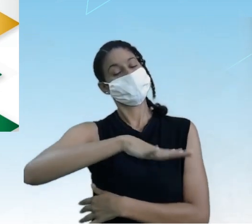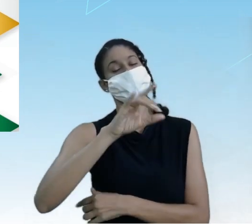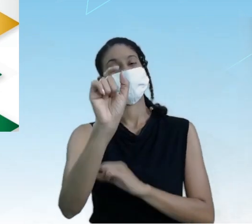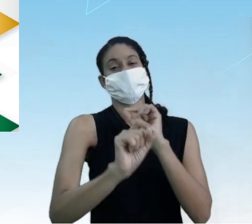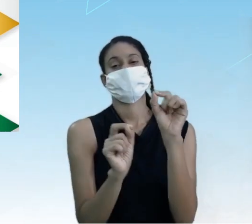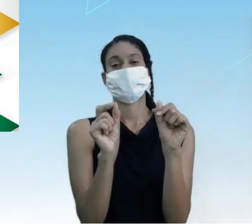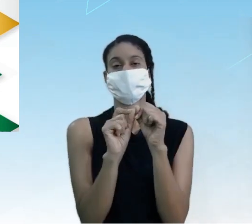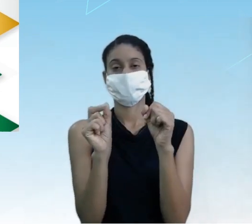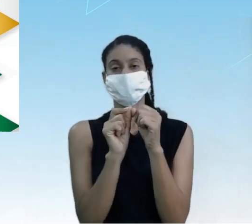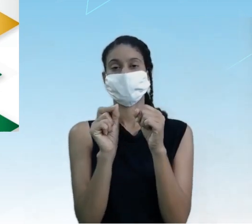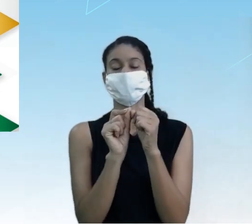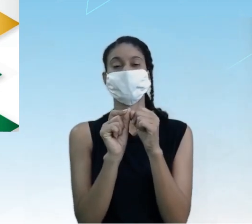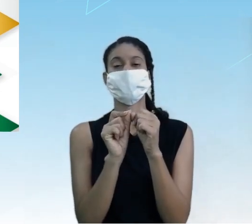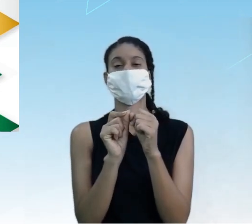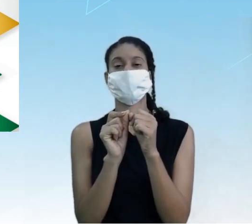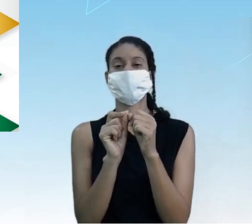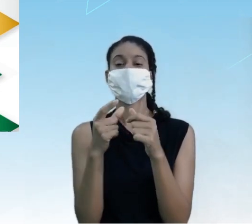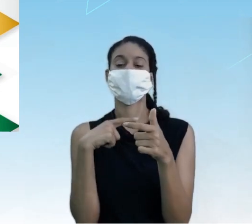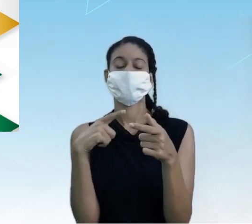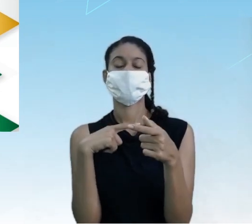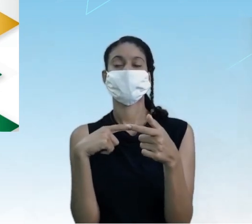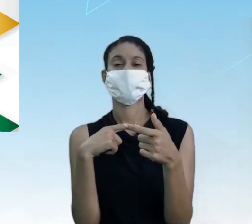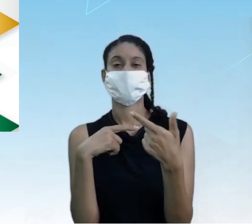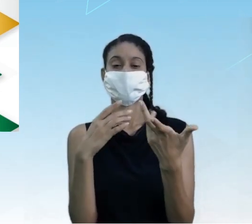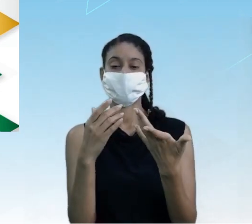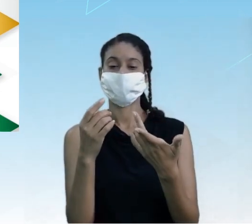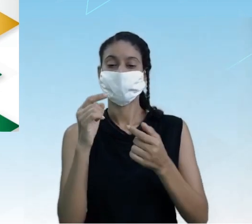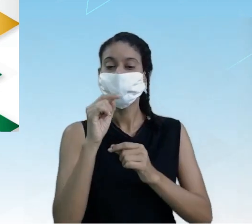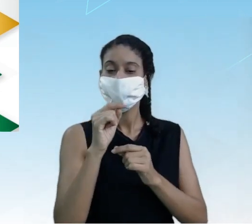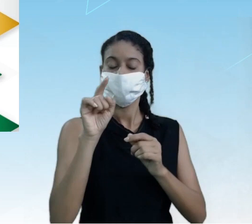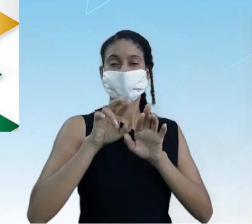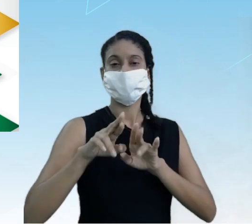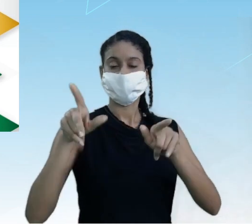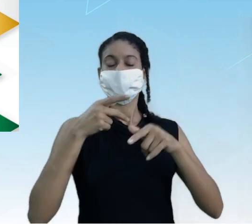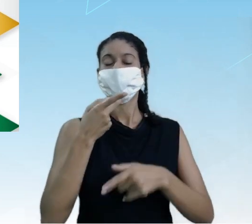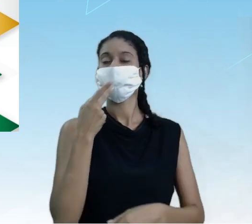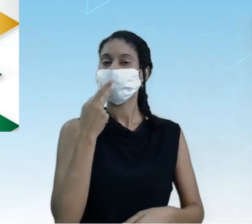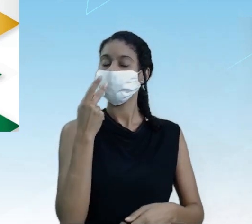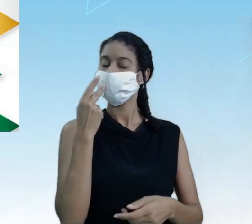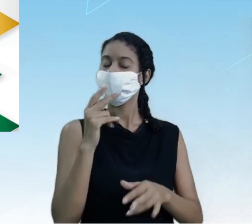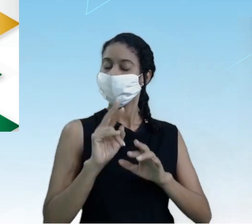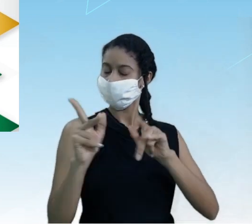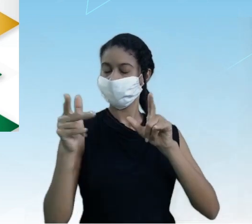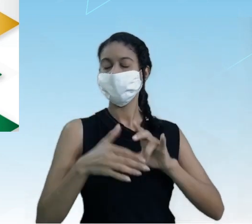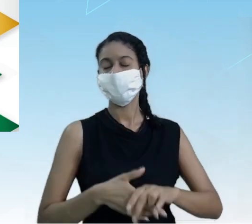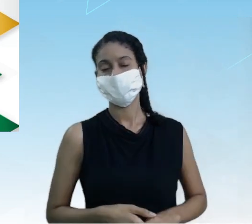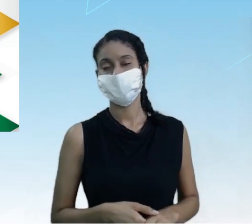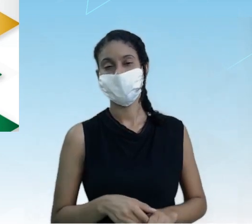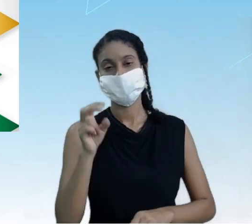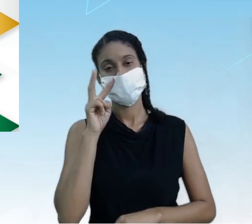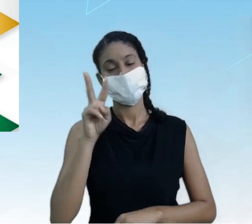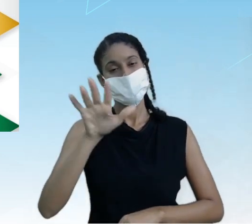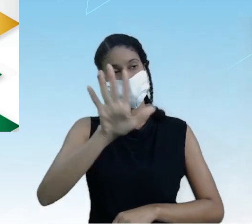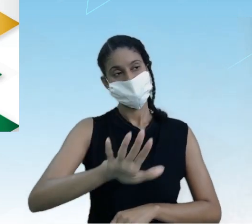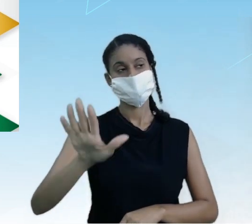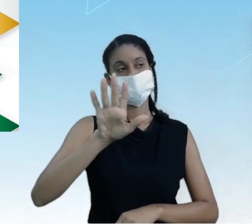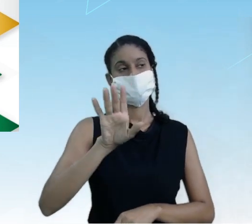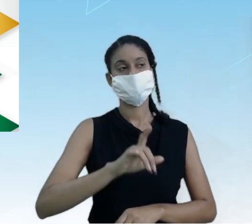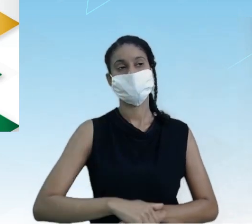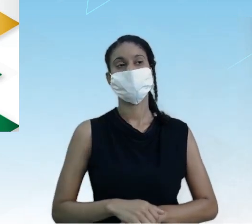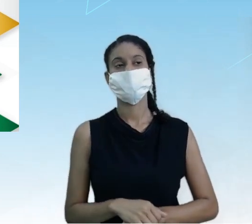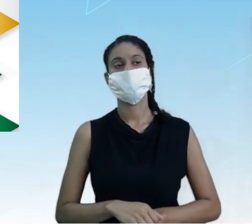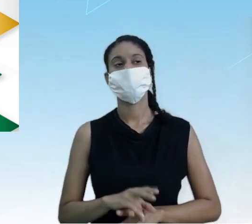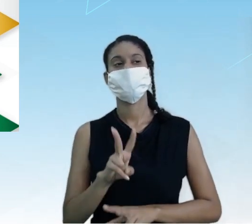eles obviamente marcam, têm os seus acentos diferentes. Se vocês olharem para a imagem, vocês vão